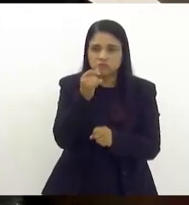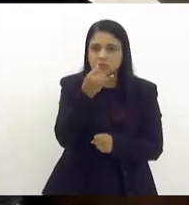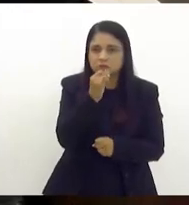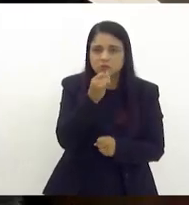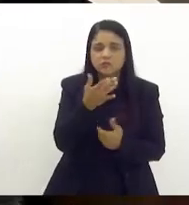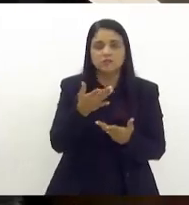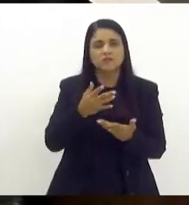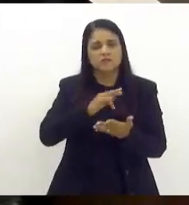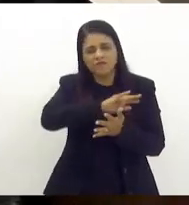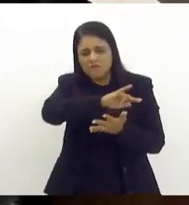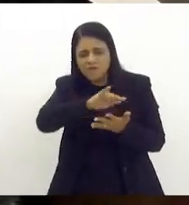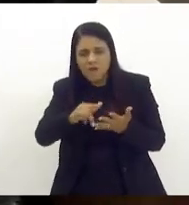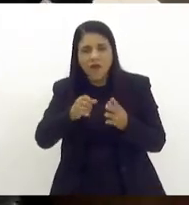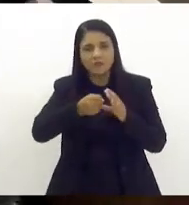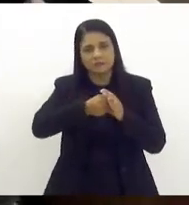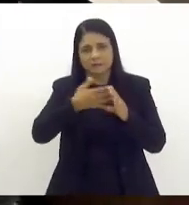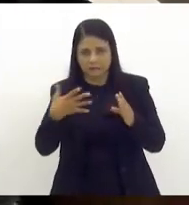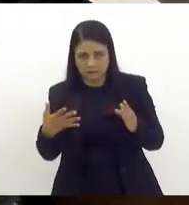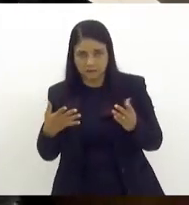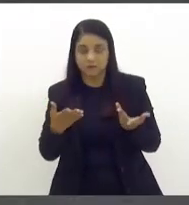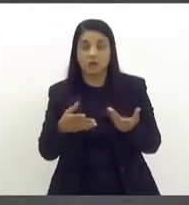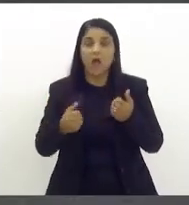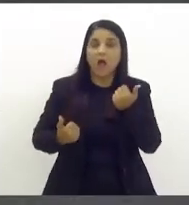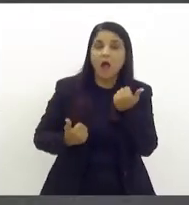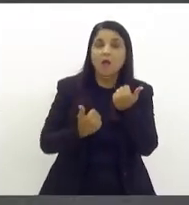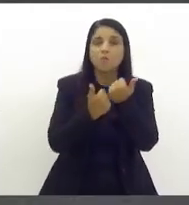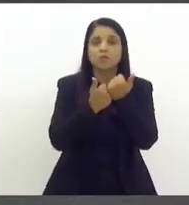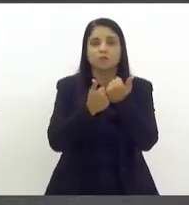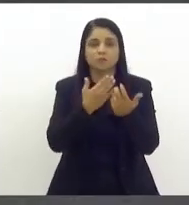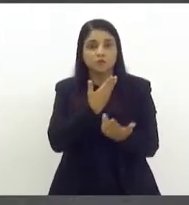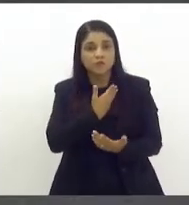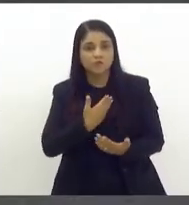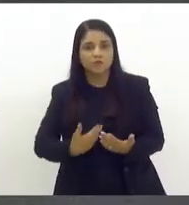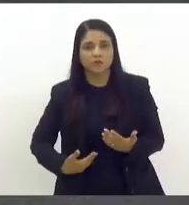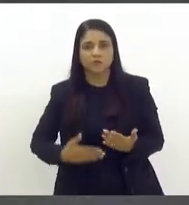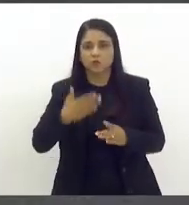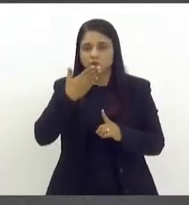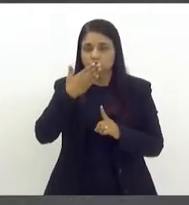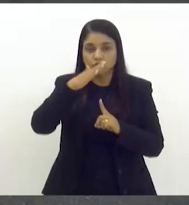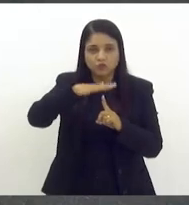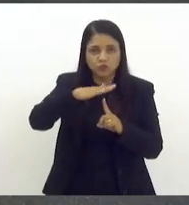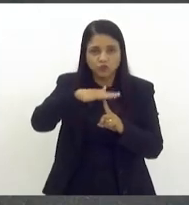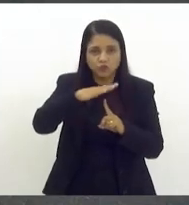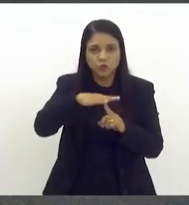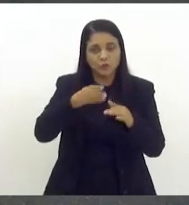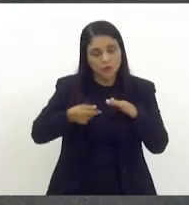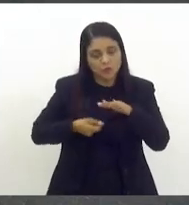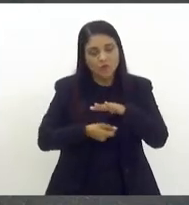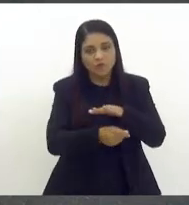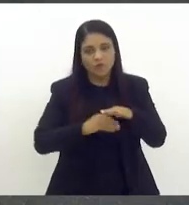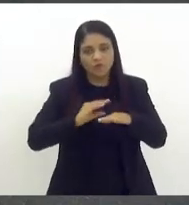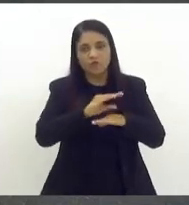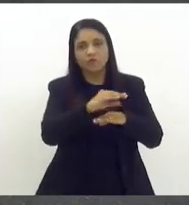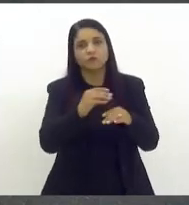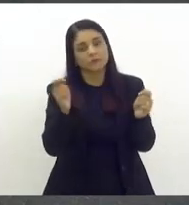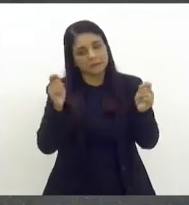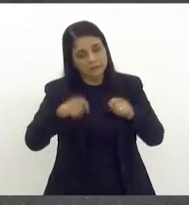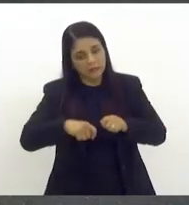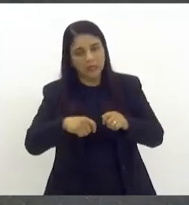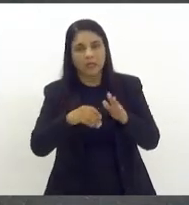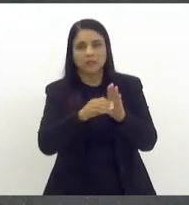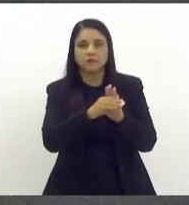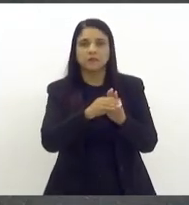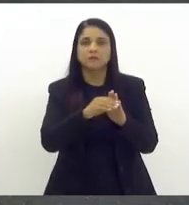estipula que tipo de apoio os governos os Fundos devem dar isso vai deputada Dani Na Linha